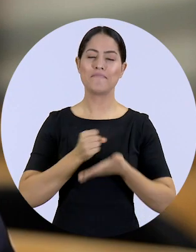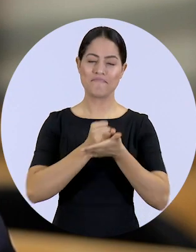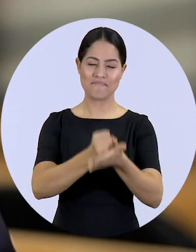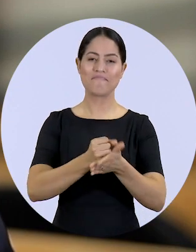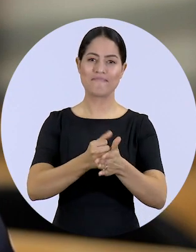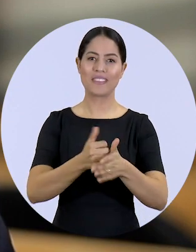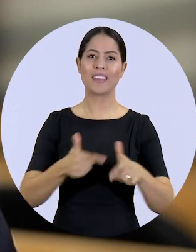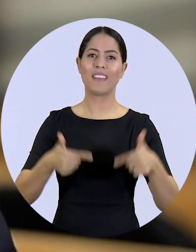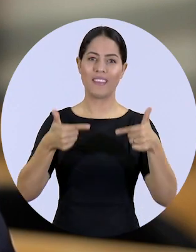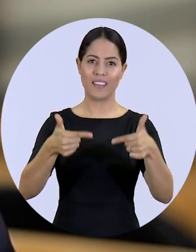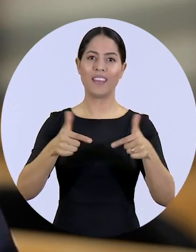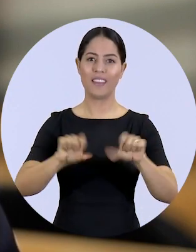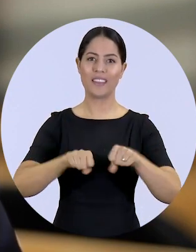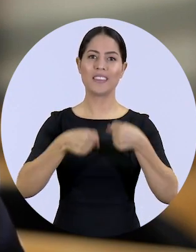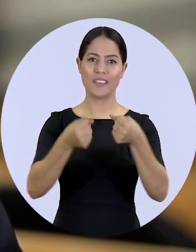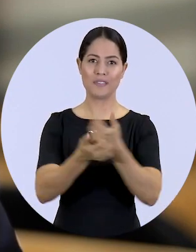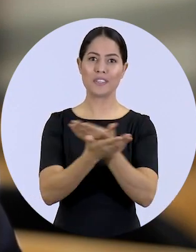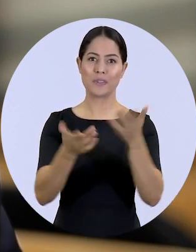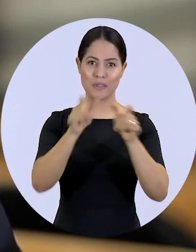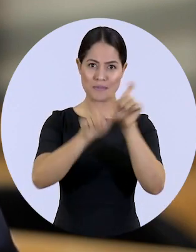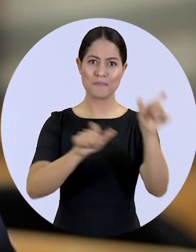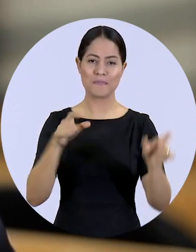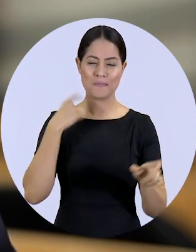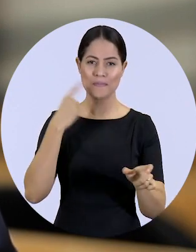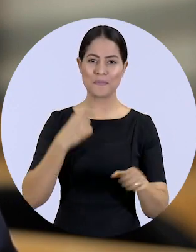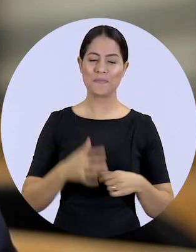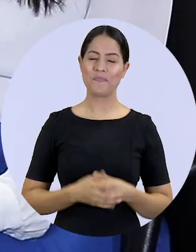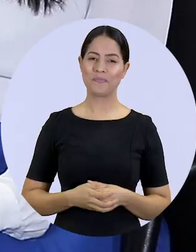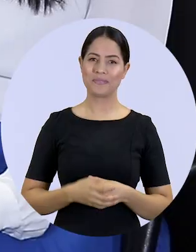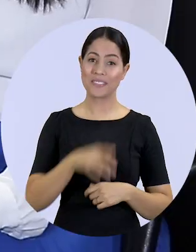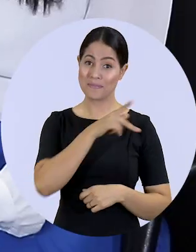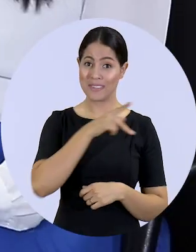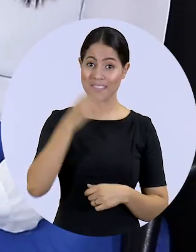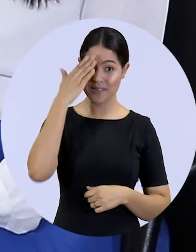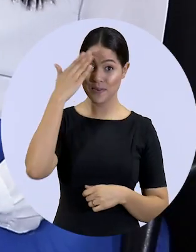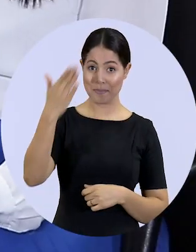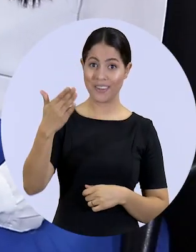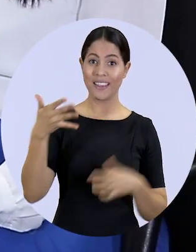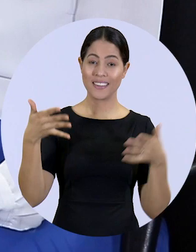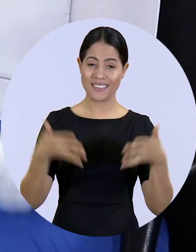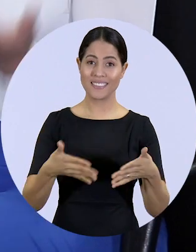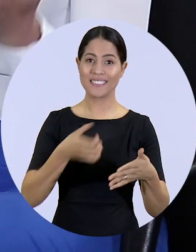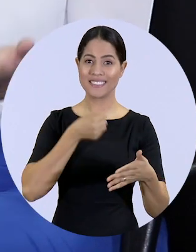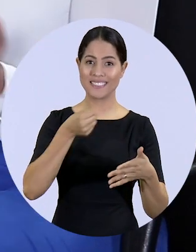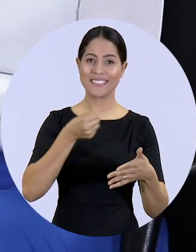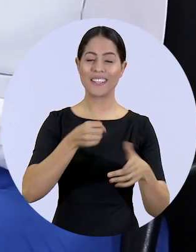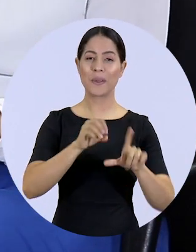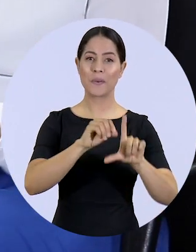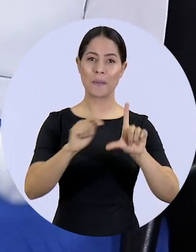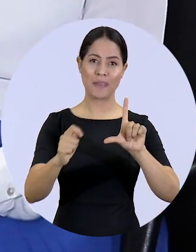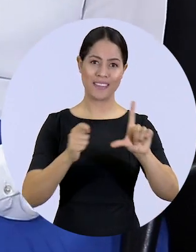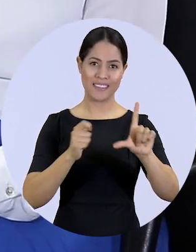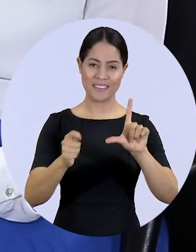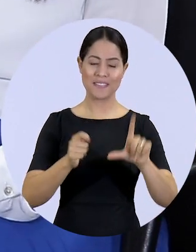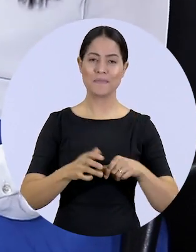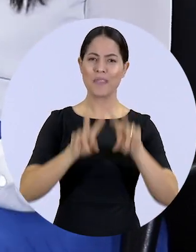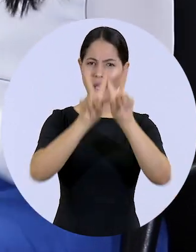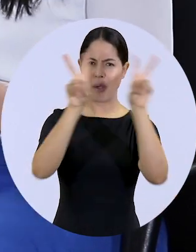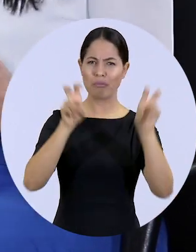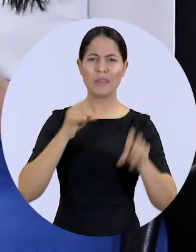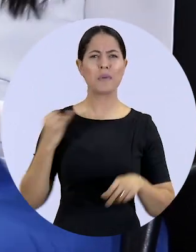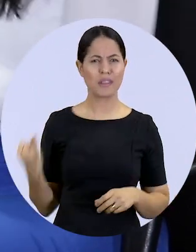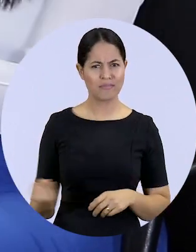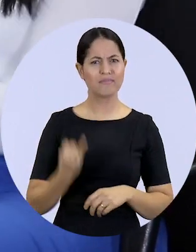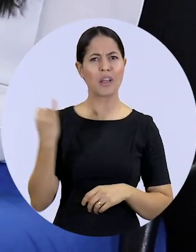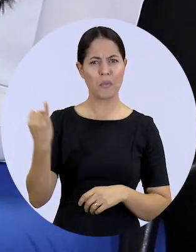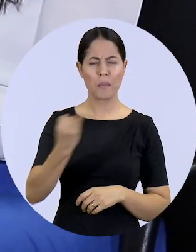Ordem dos Advogados do Brasil em defesa da nossa classe, né? Presidente, então, muito obrigada por participar conosco aqui do OAB Entrevista,